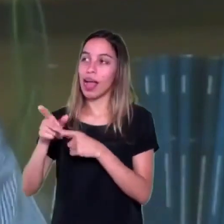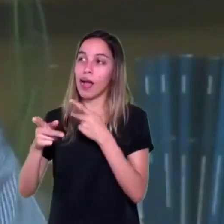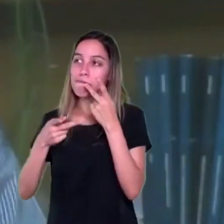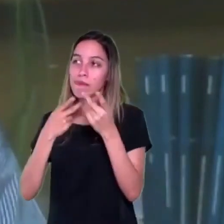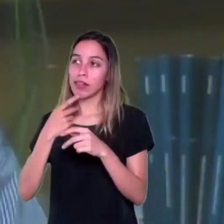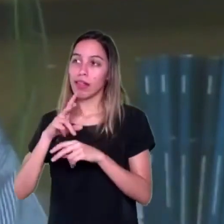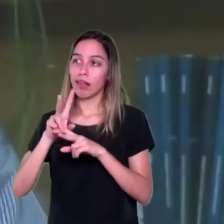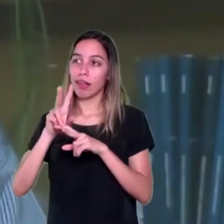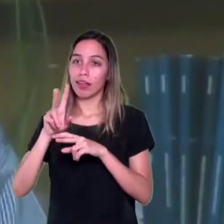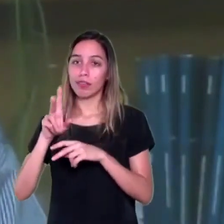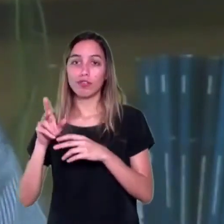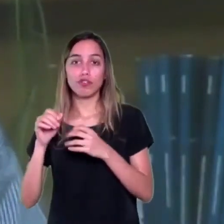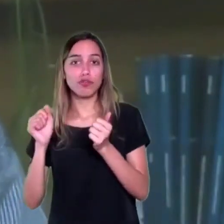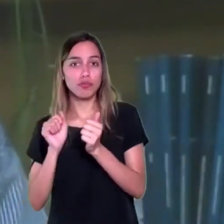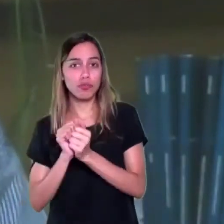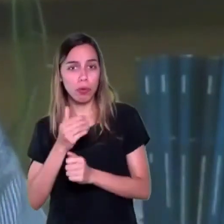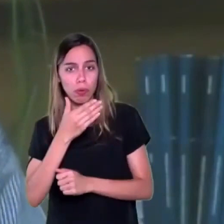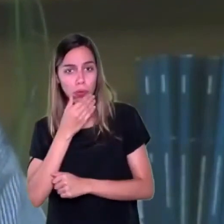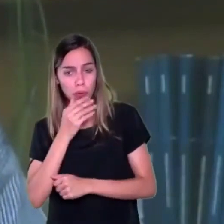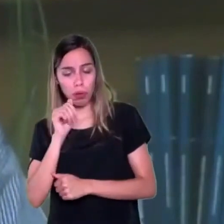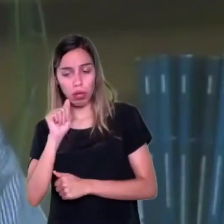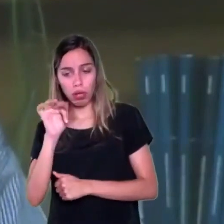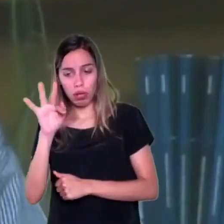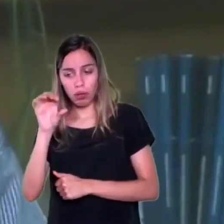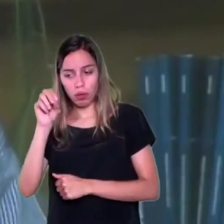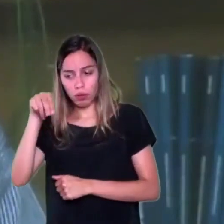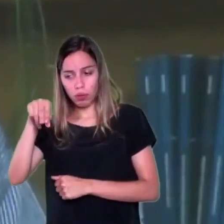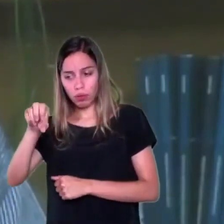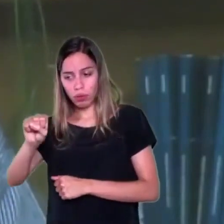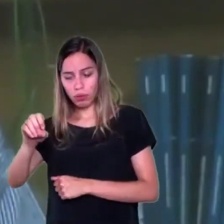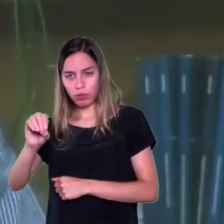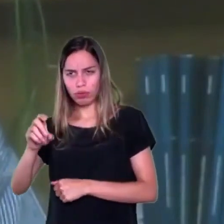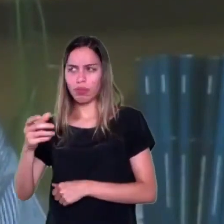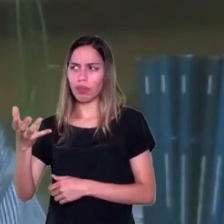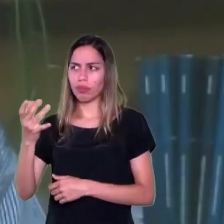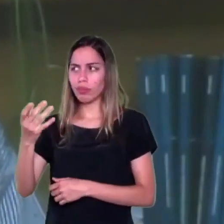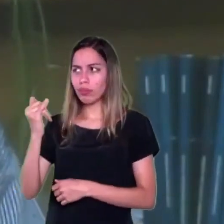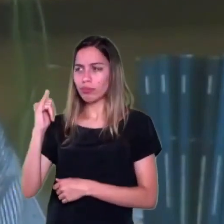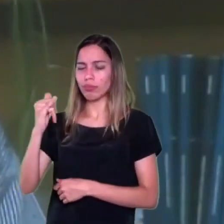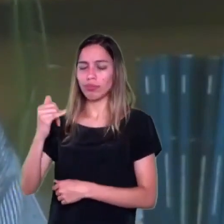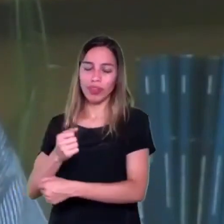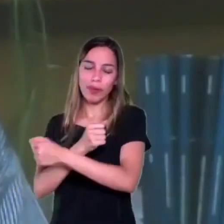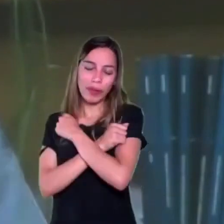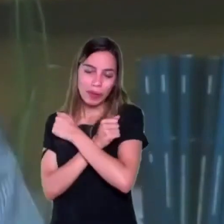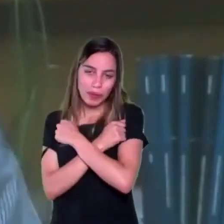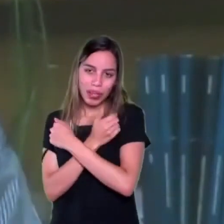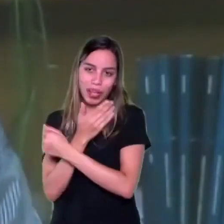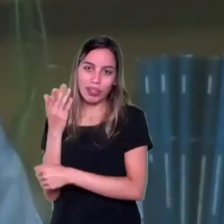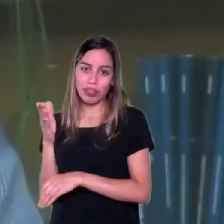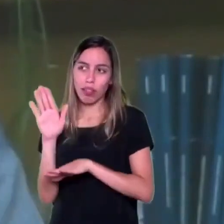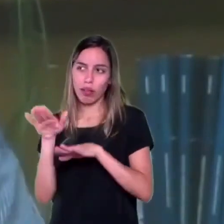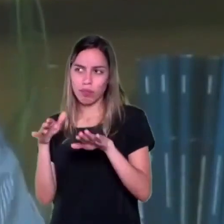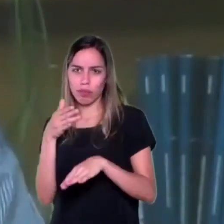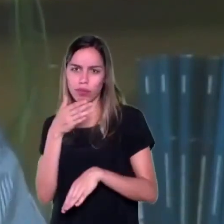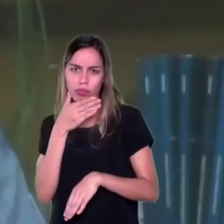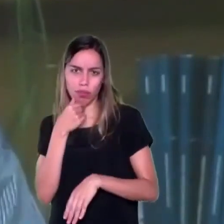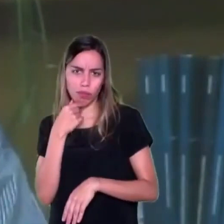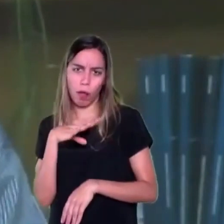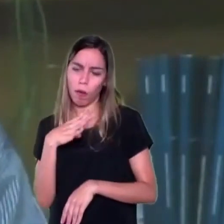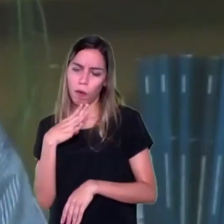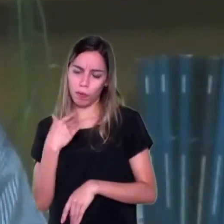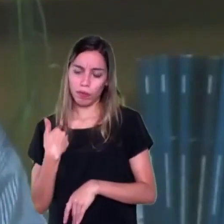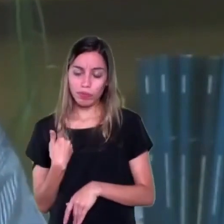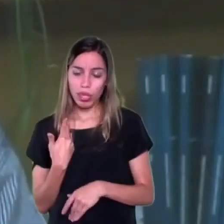Afonso Borges, para quem eu mando um grande abraço. Talvez ele não me conheça, mas eu o conheço muito